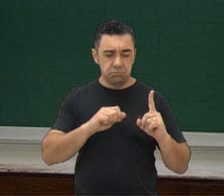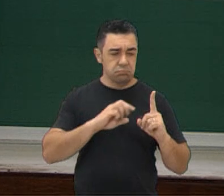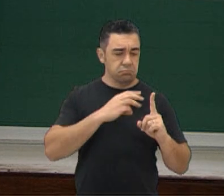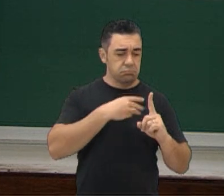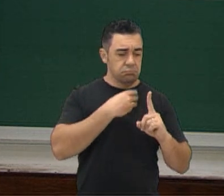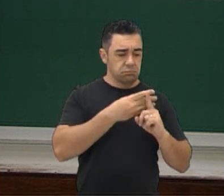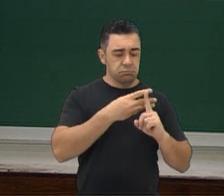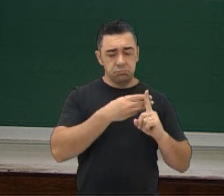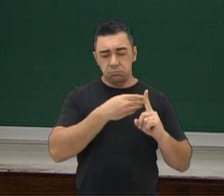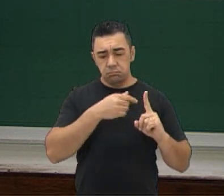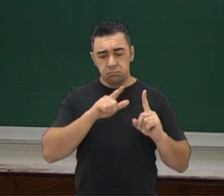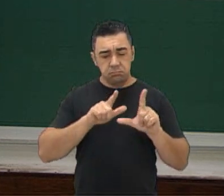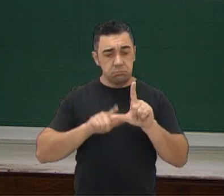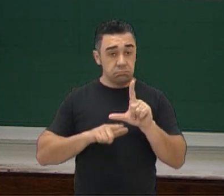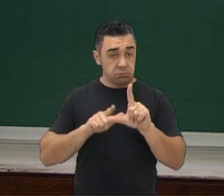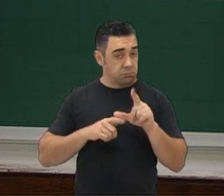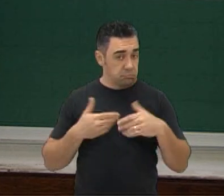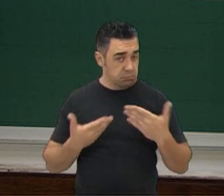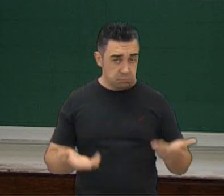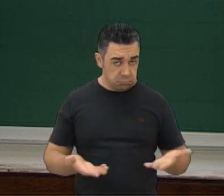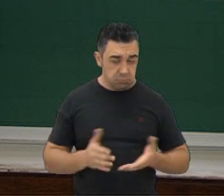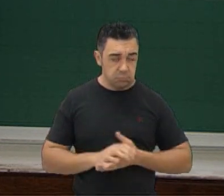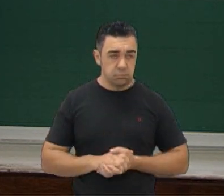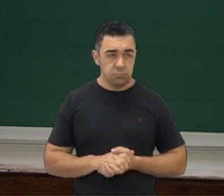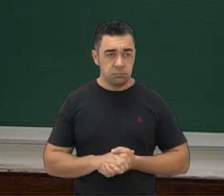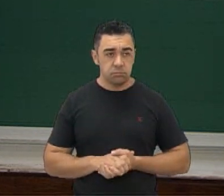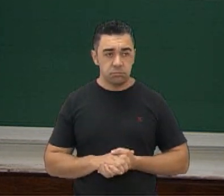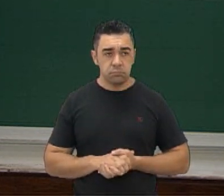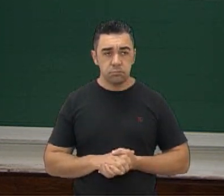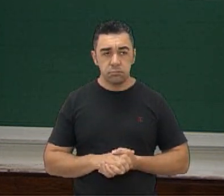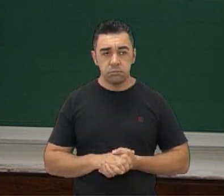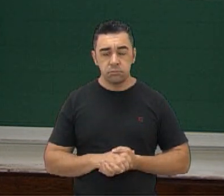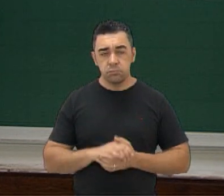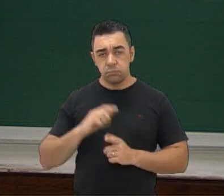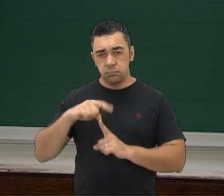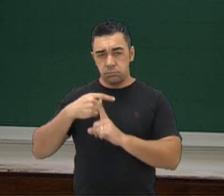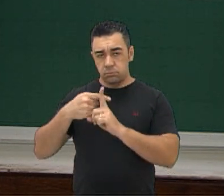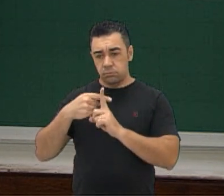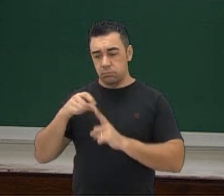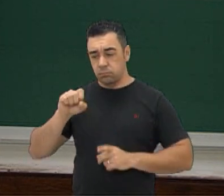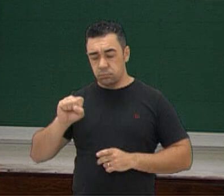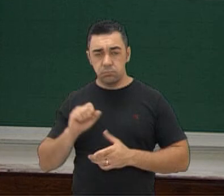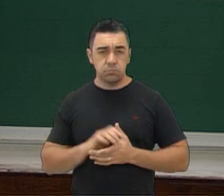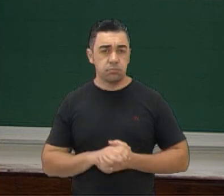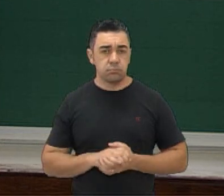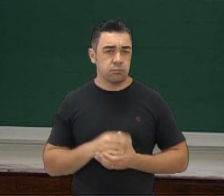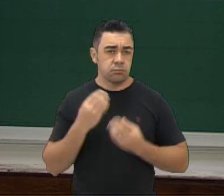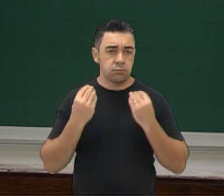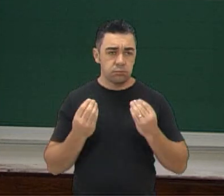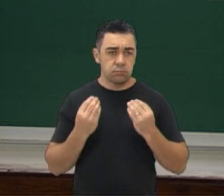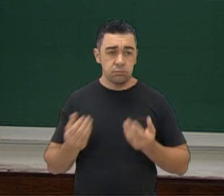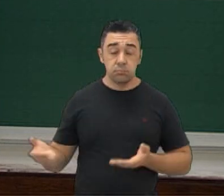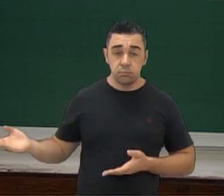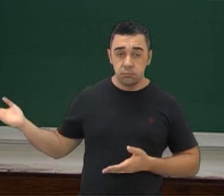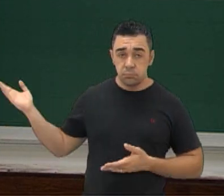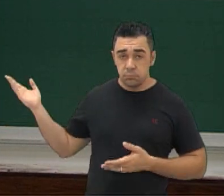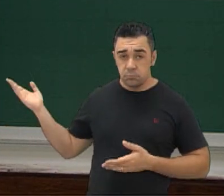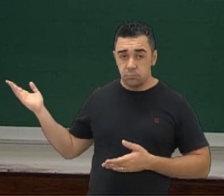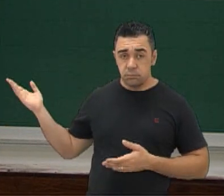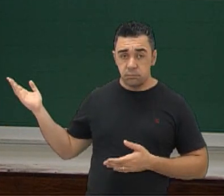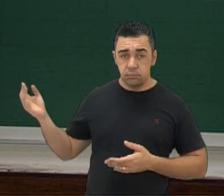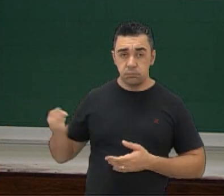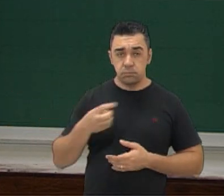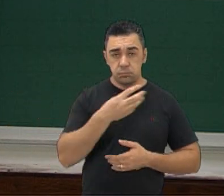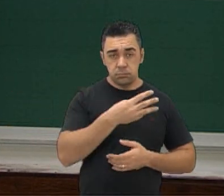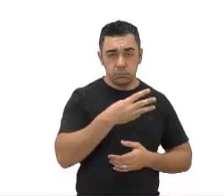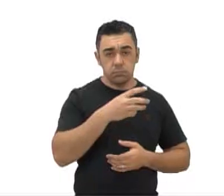número somado a 8. Então somado é o sinal de mais, a 8. Então para representar essa expressão, veja